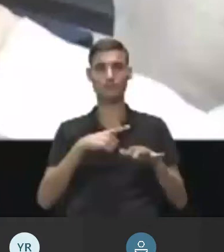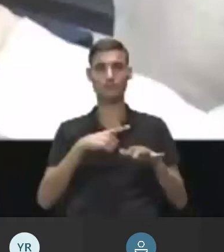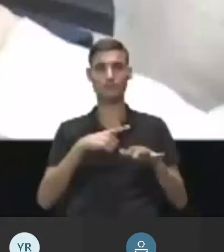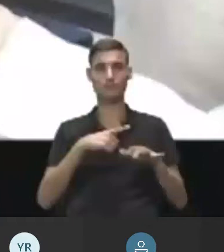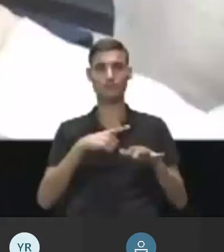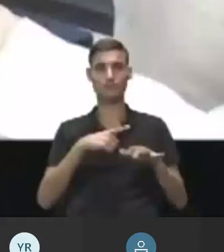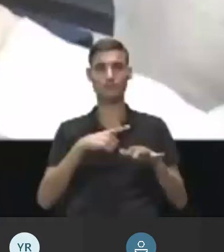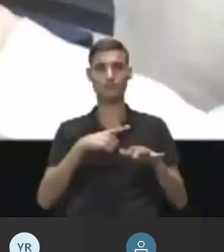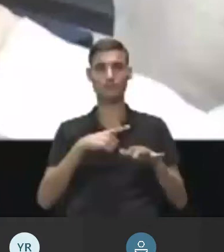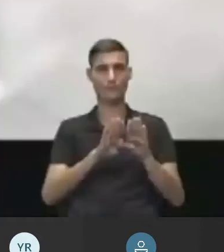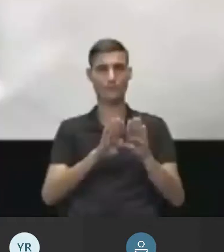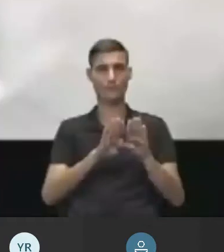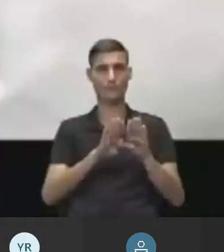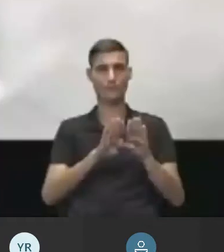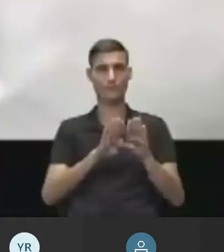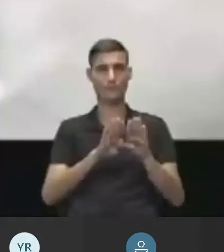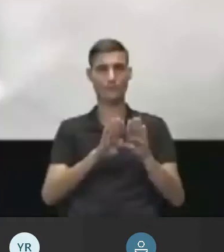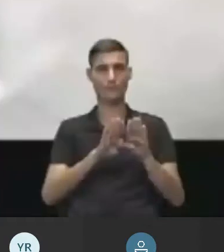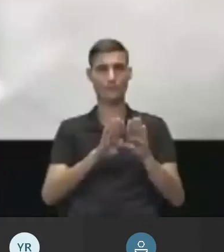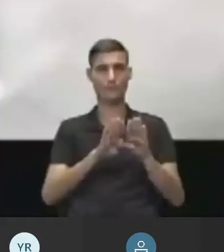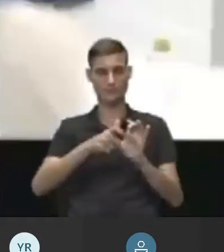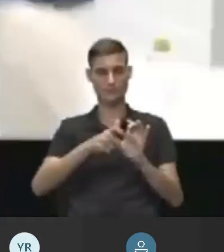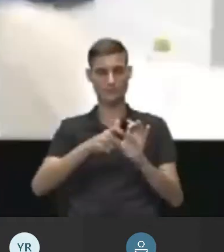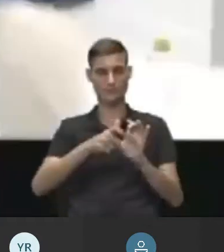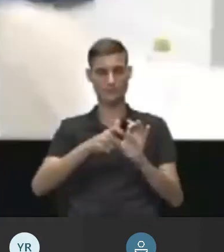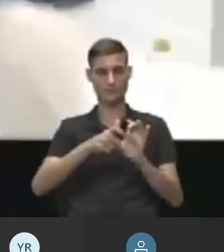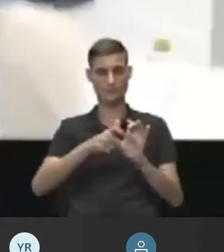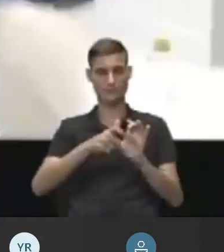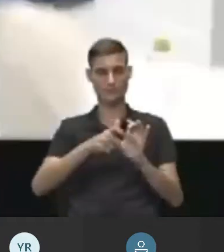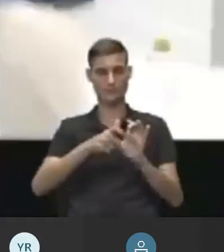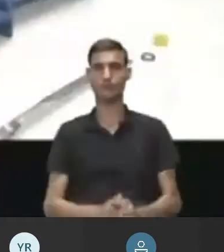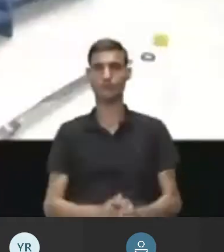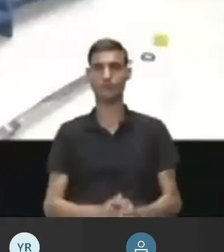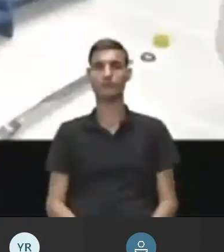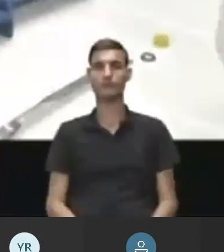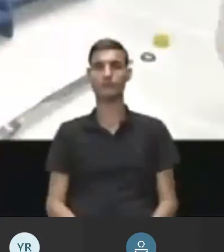minutos para eles reagirem,